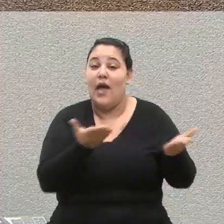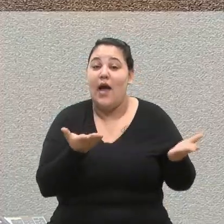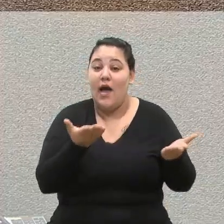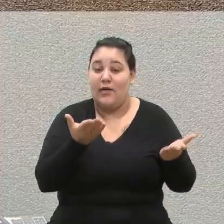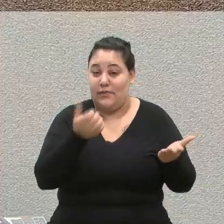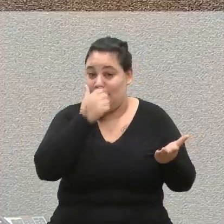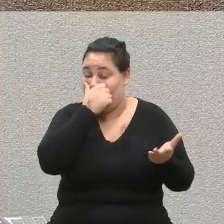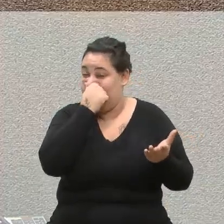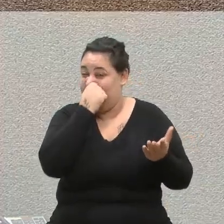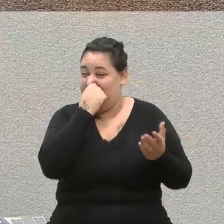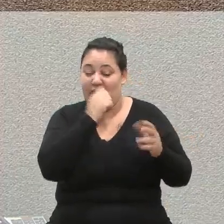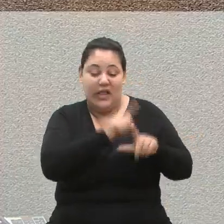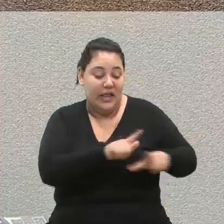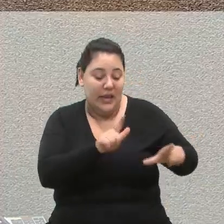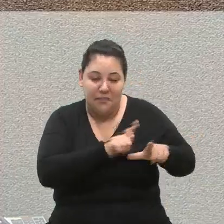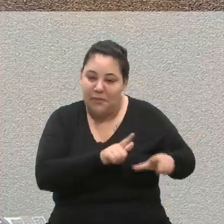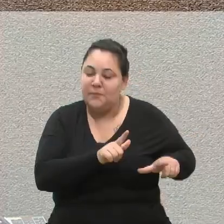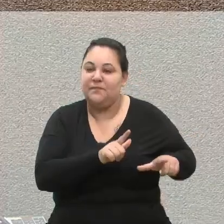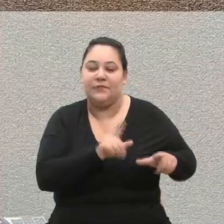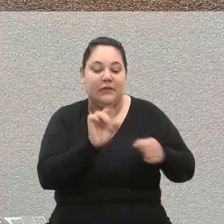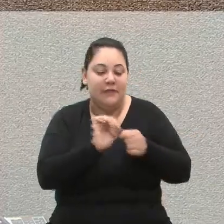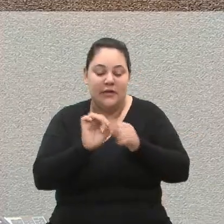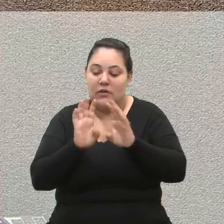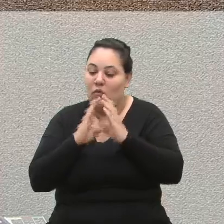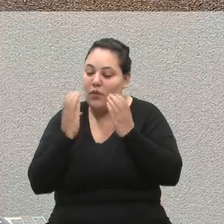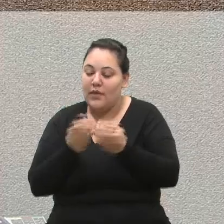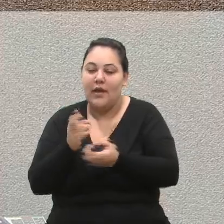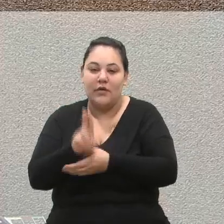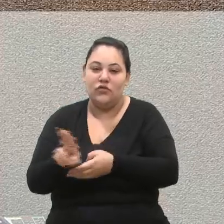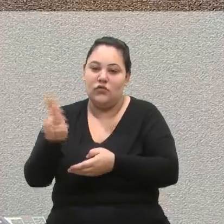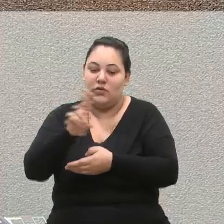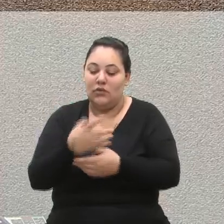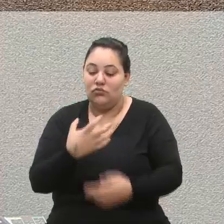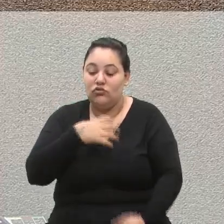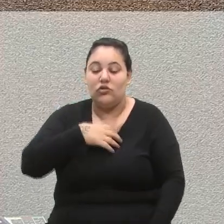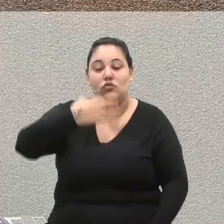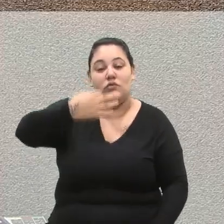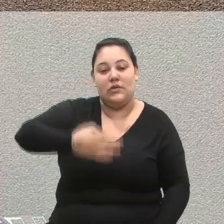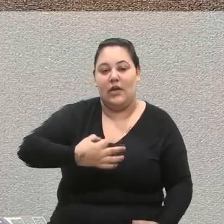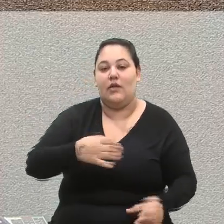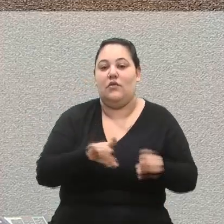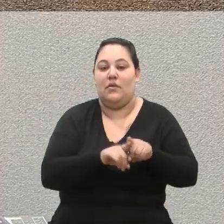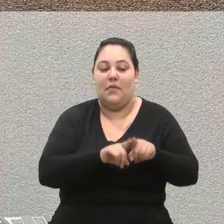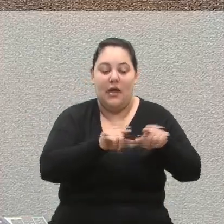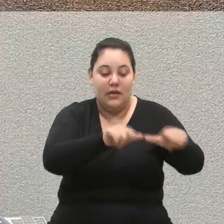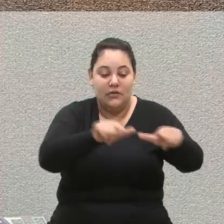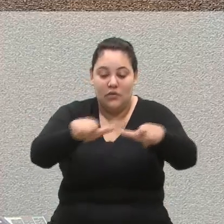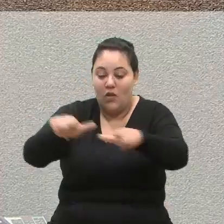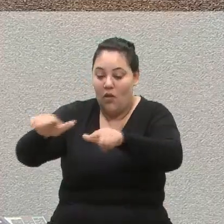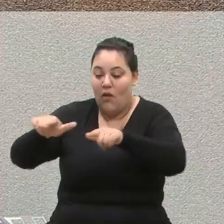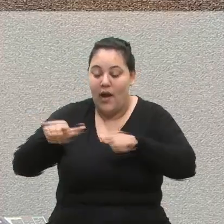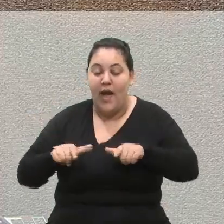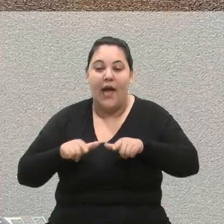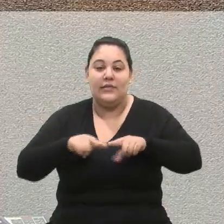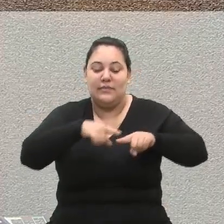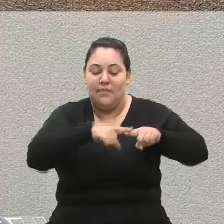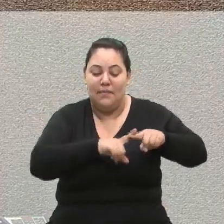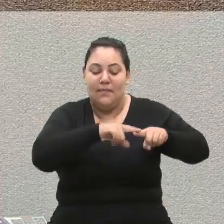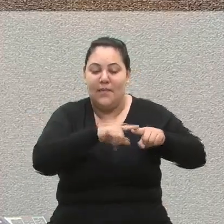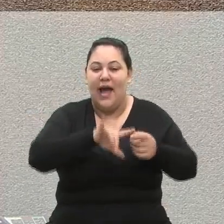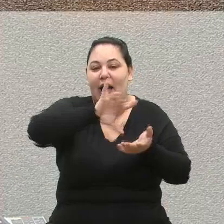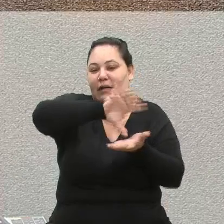fazem com que a comunidade utilize de forma correta as áreas dos parques, as